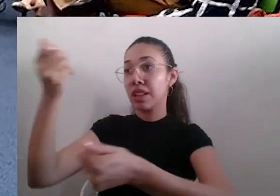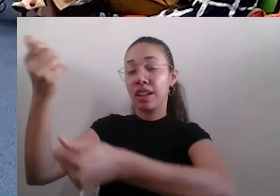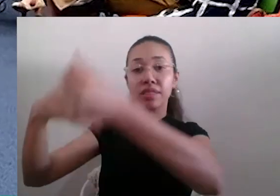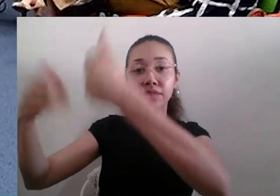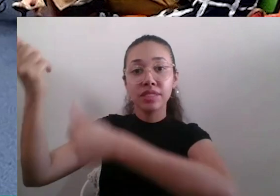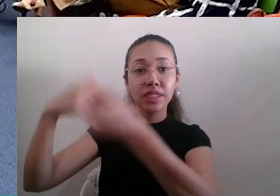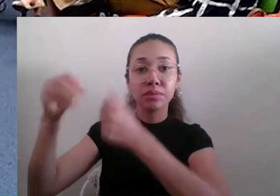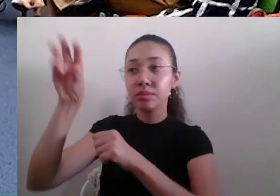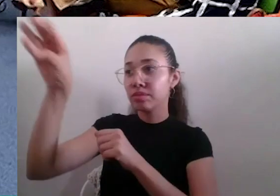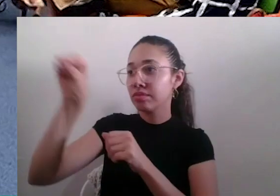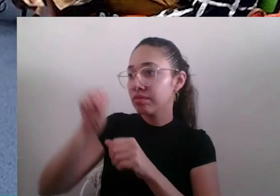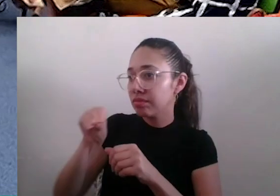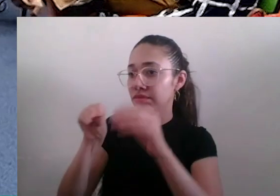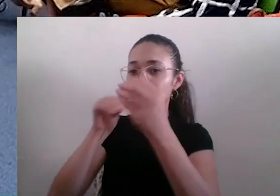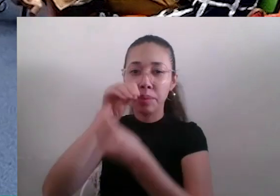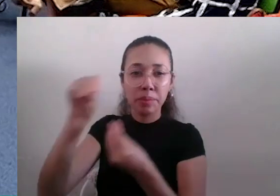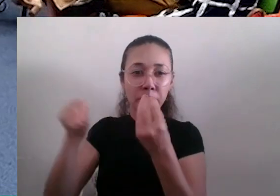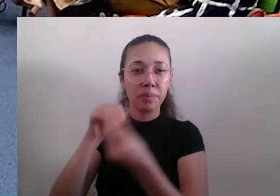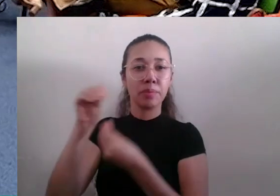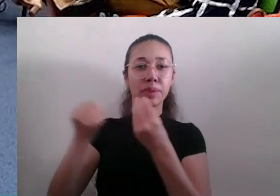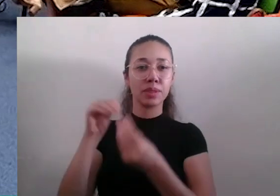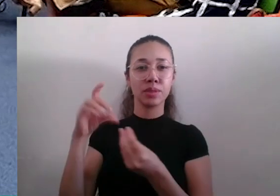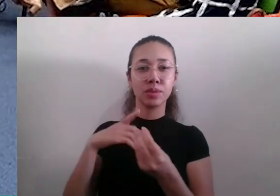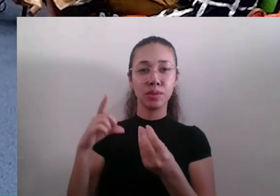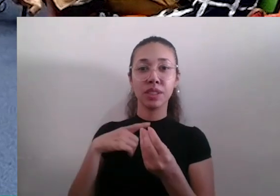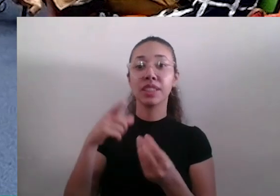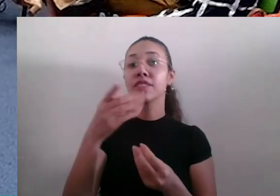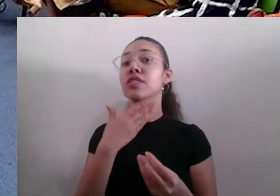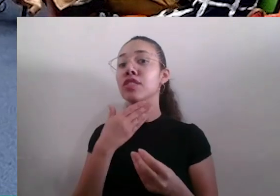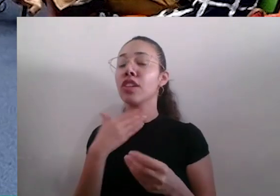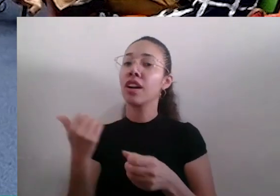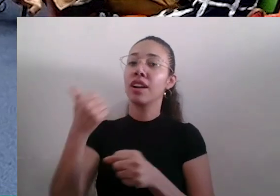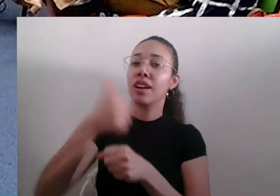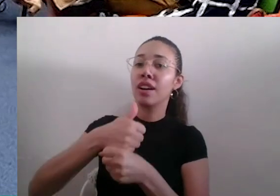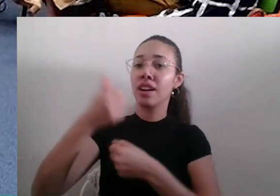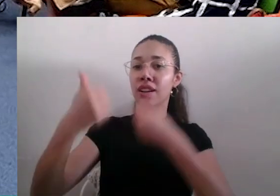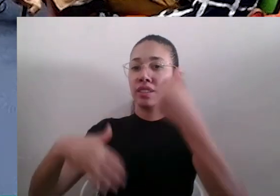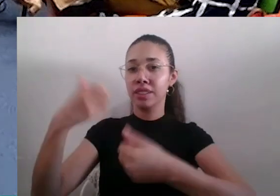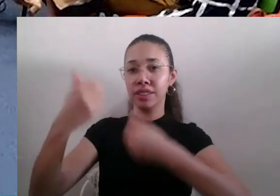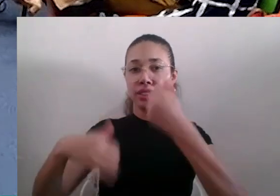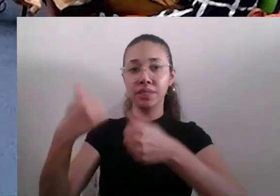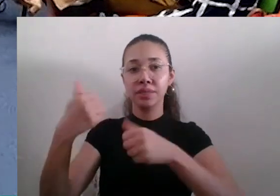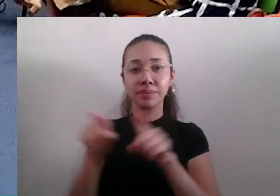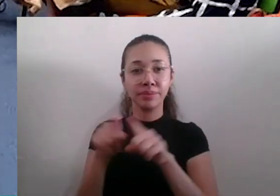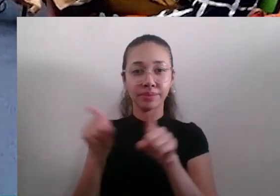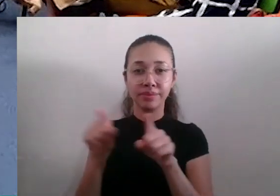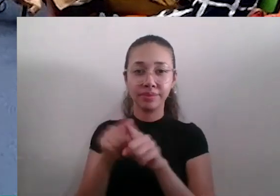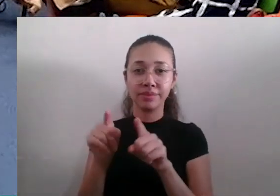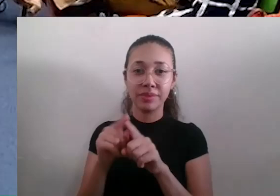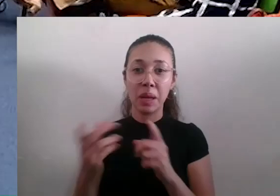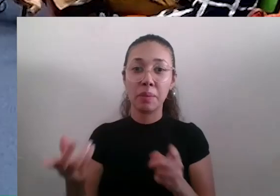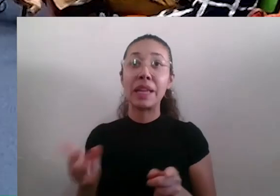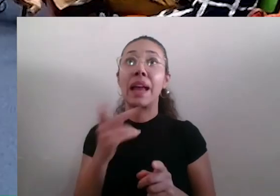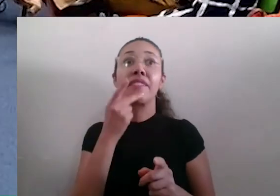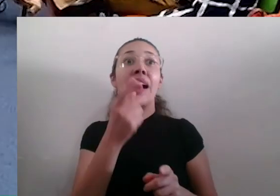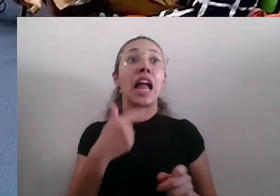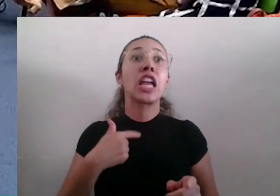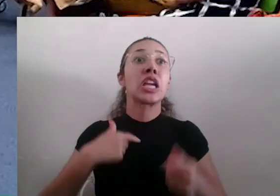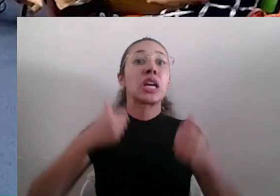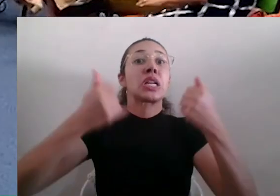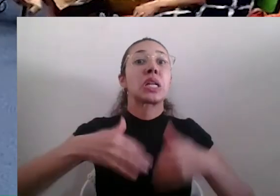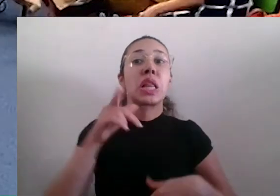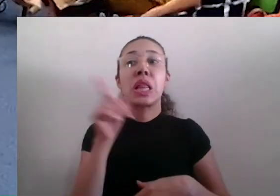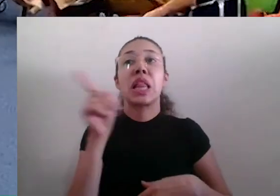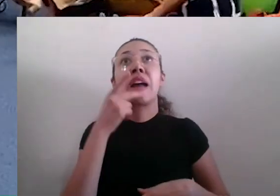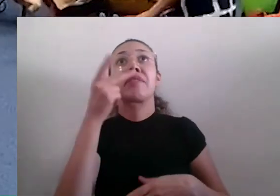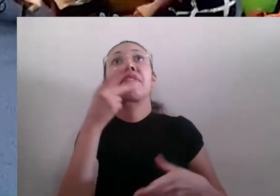desce som assim aí entra uma locução com você explicando o que aquela pessoa falou sem dizer agora eu vou explicar o que esse cretino aí e falou